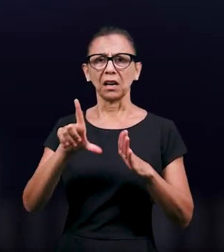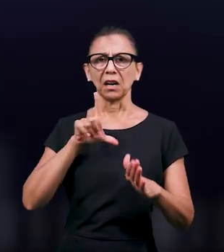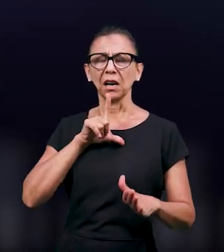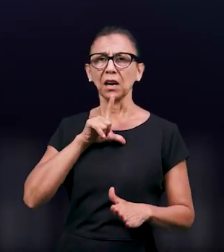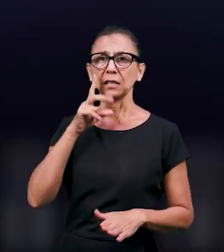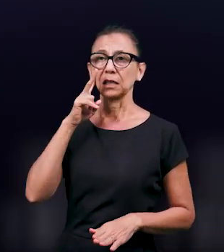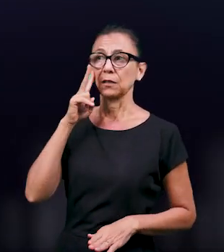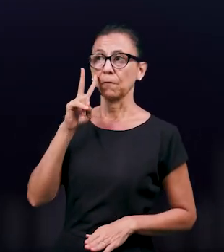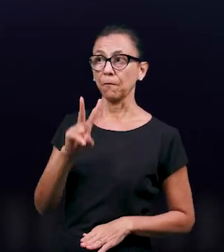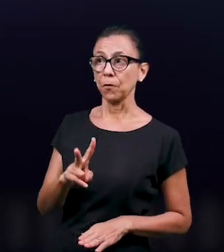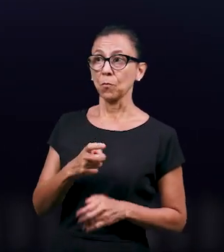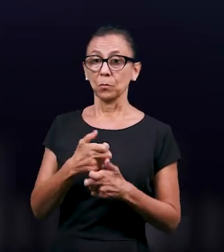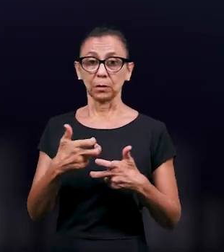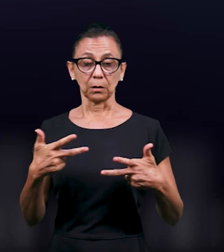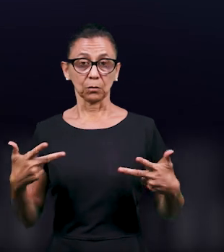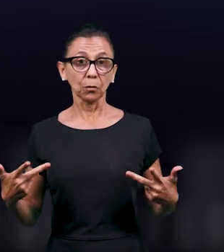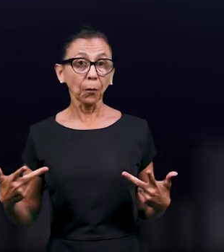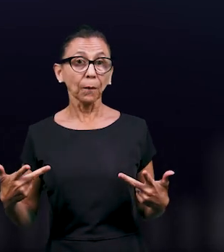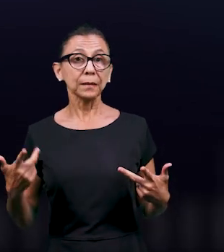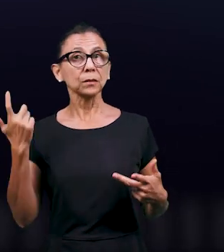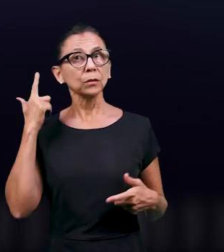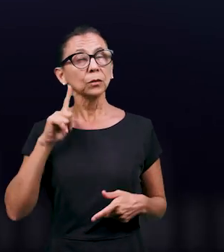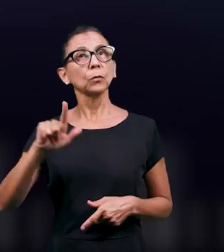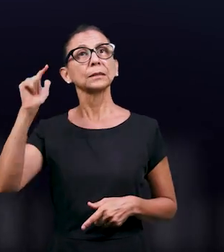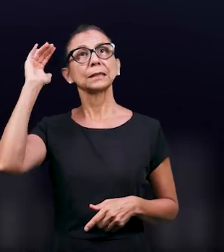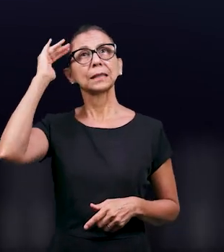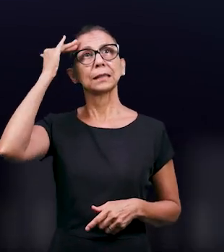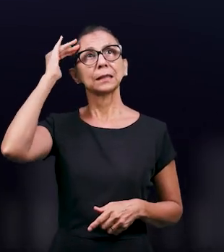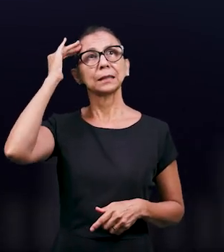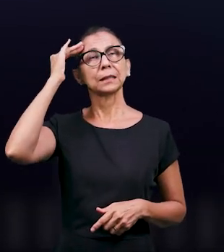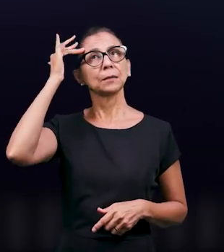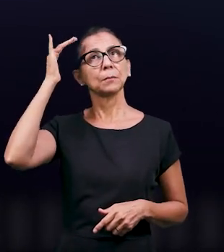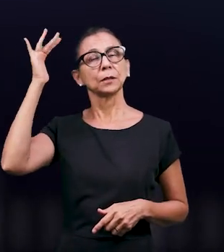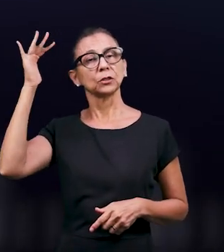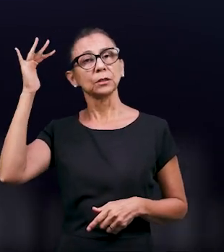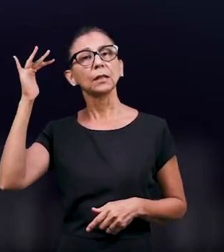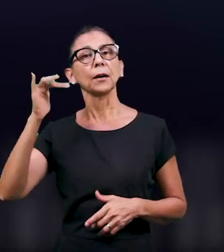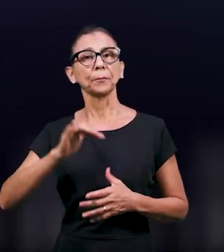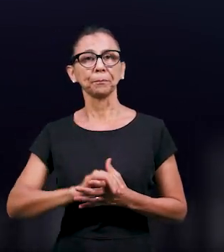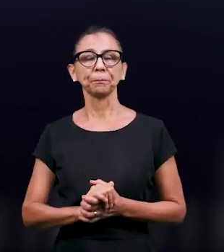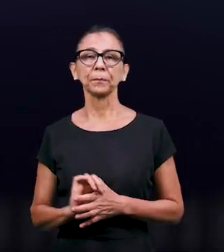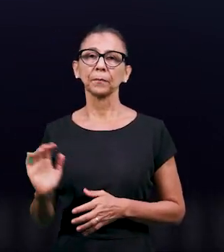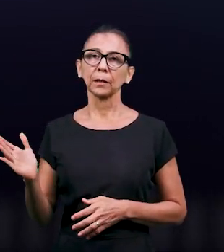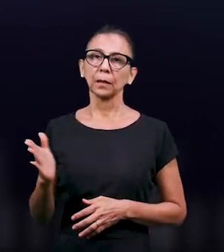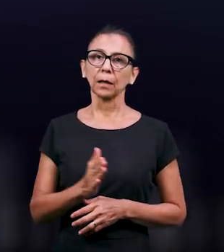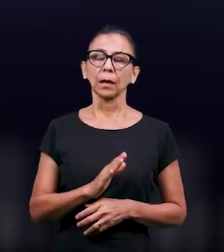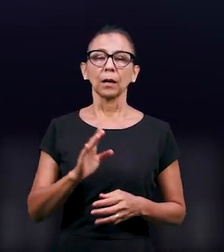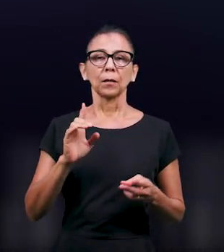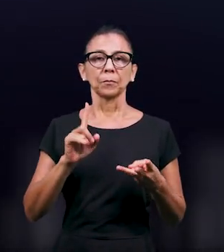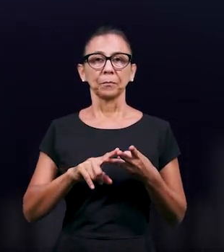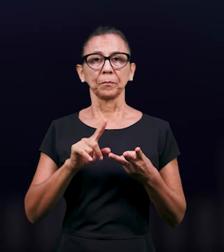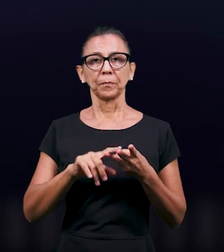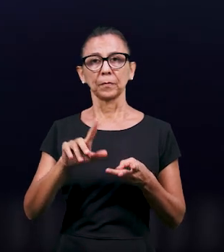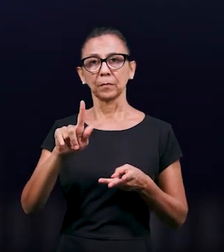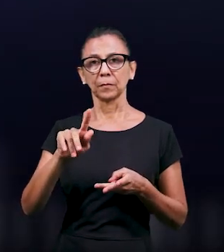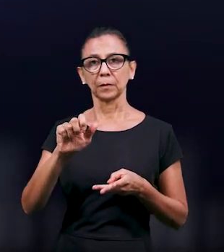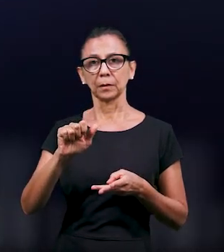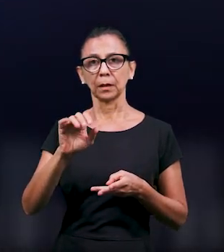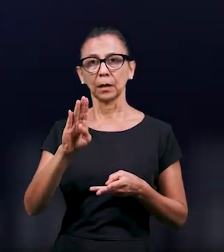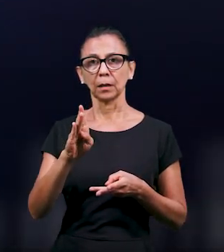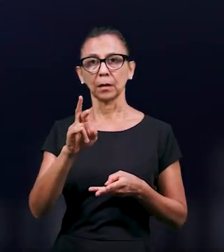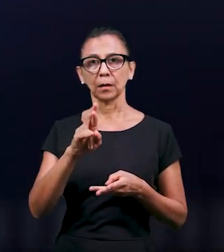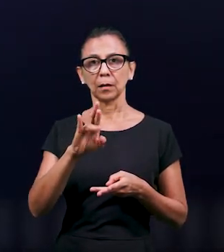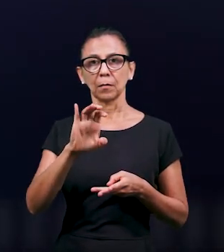tempo, ele conhece muitas coisas, então ele consegue entender também todo esse processo. Já o Gabriel já é uma